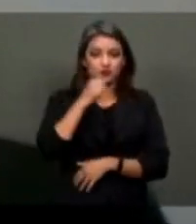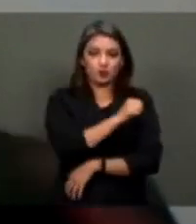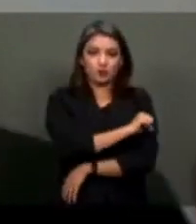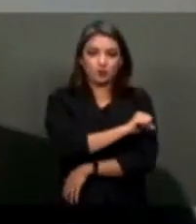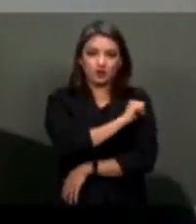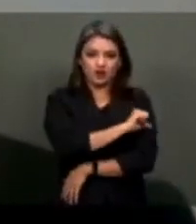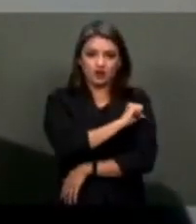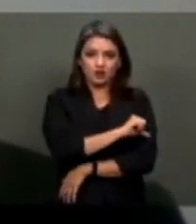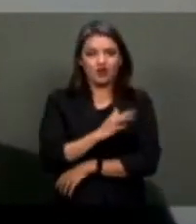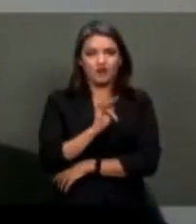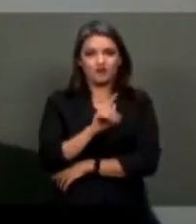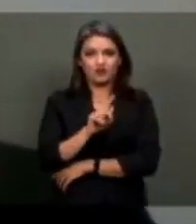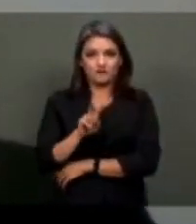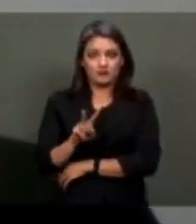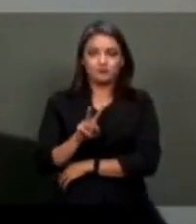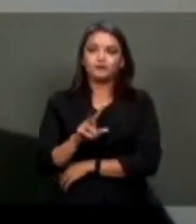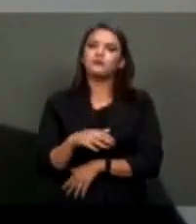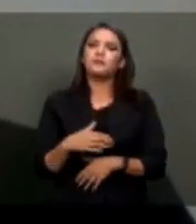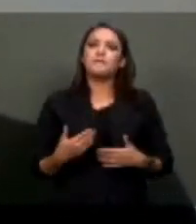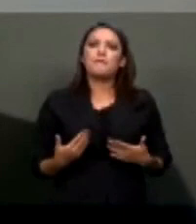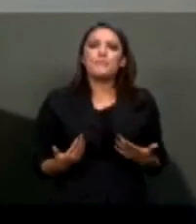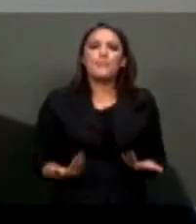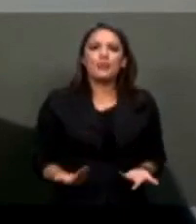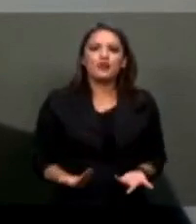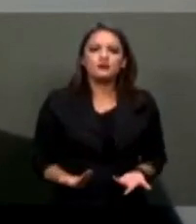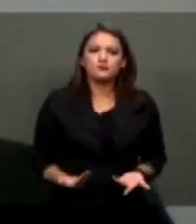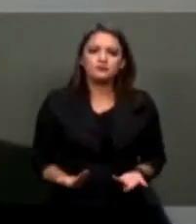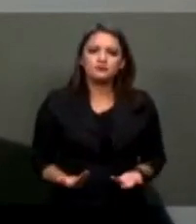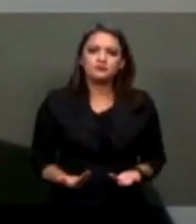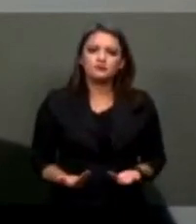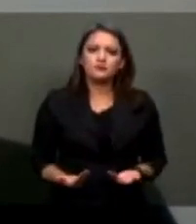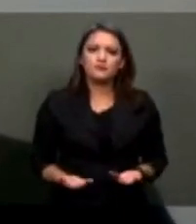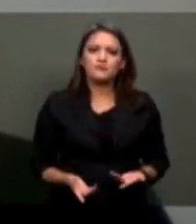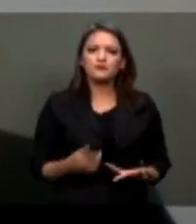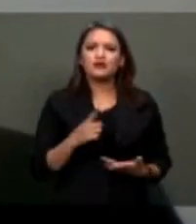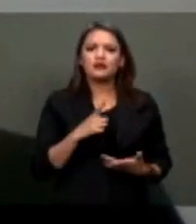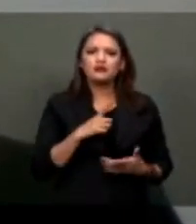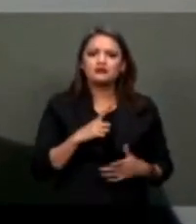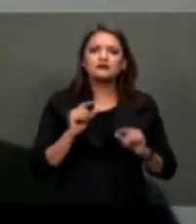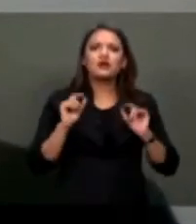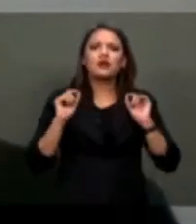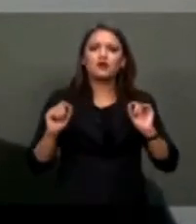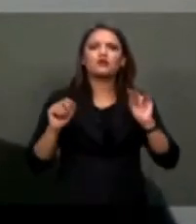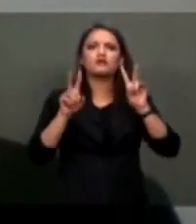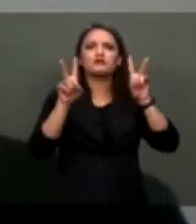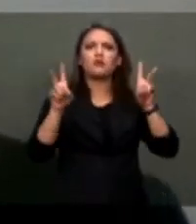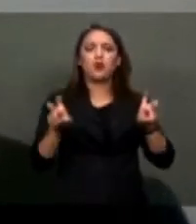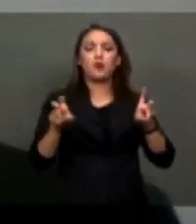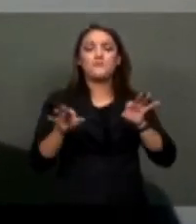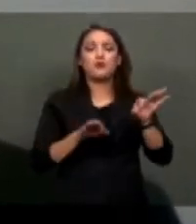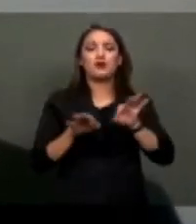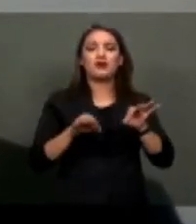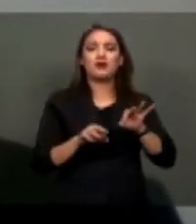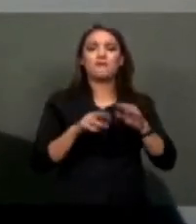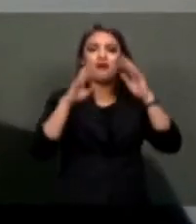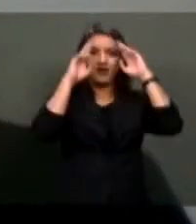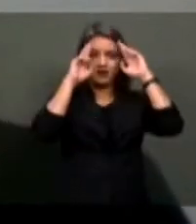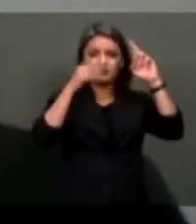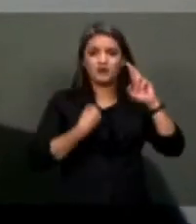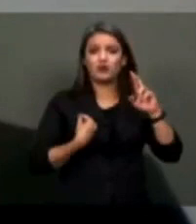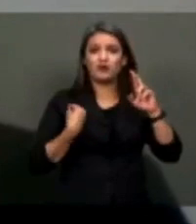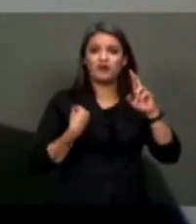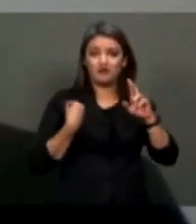Vargas excelências segundo o programa respeito à Vida da Secretaria do Governo do Estado de São